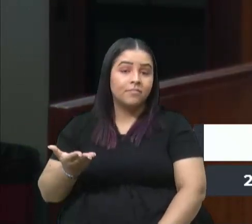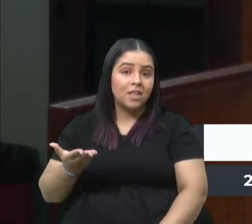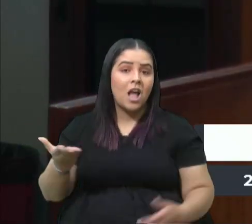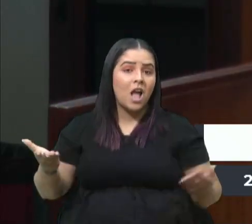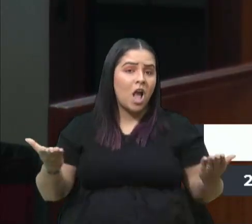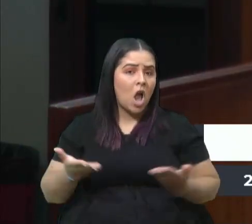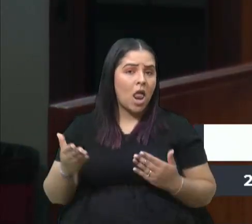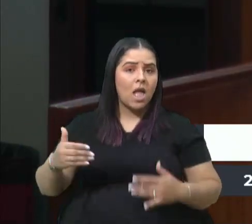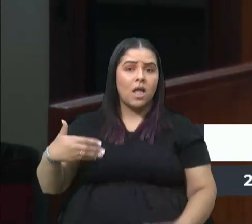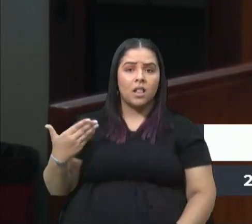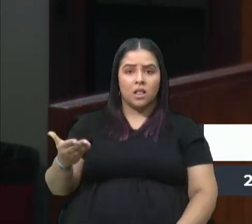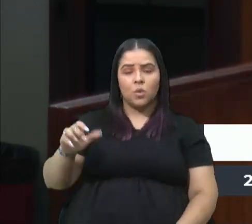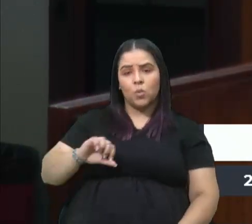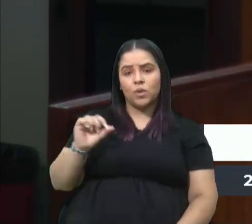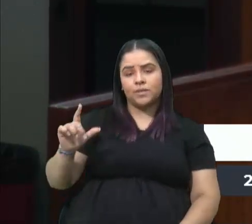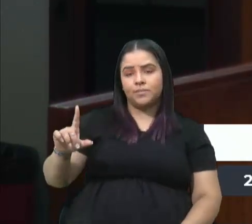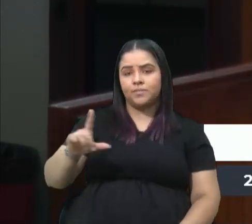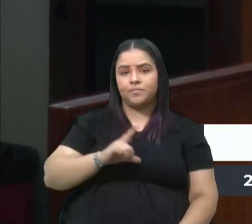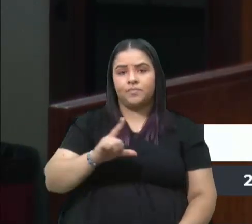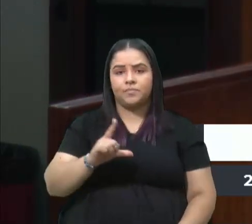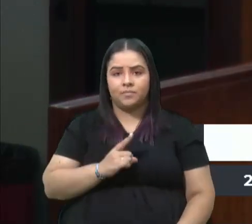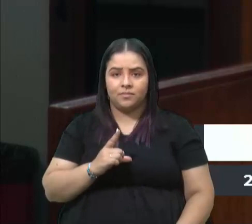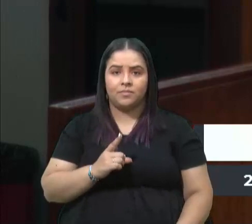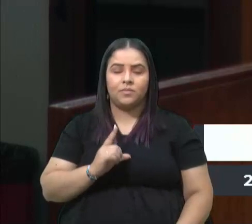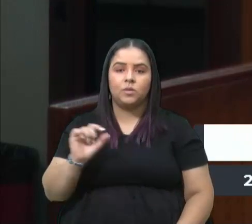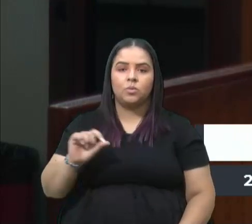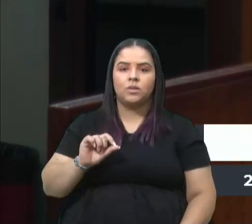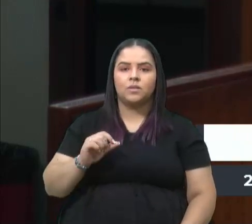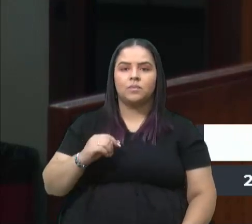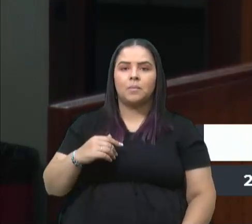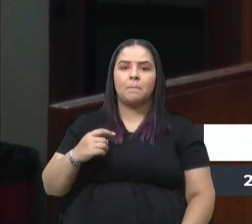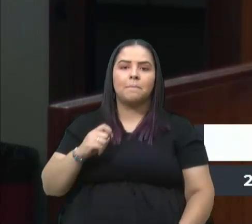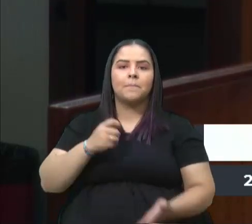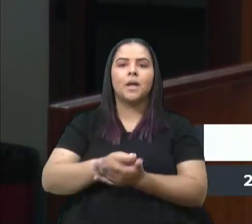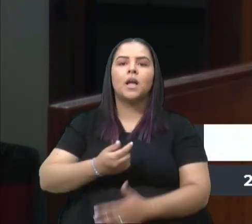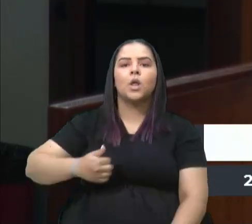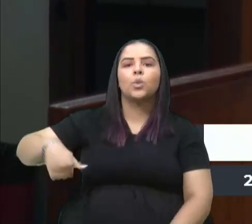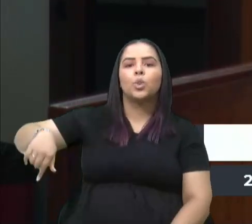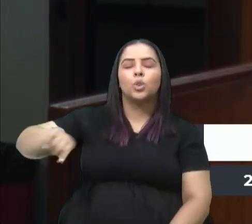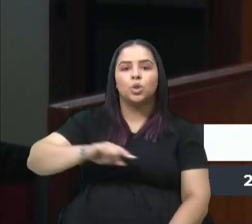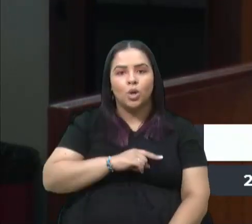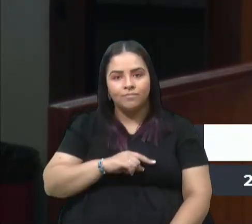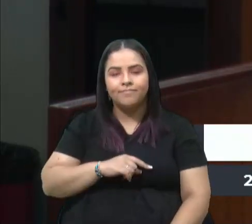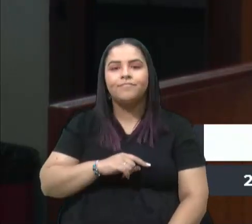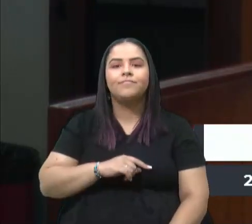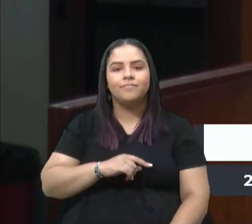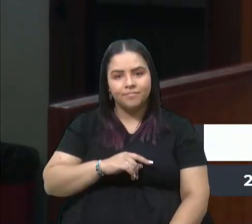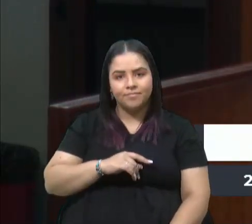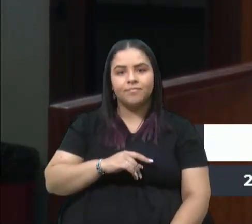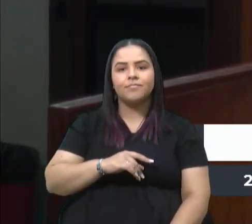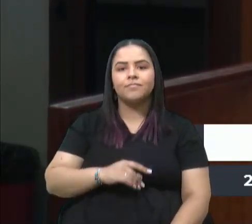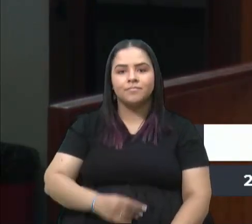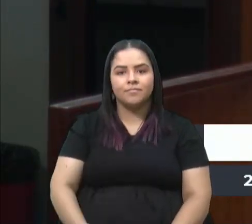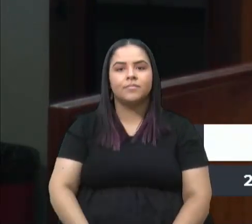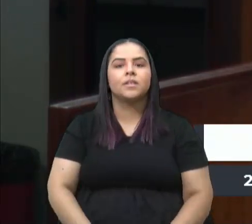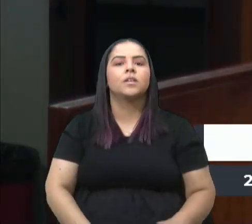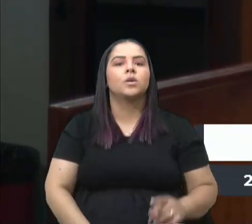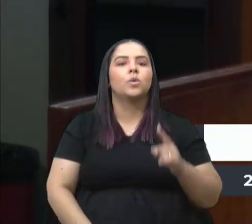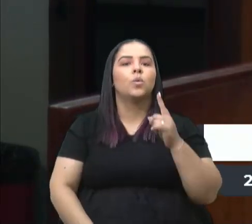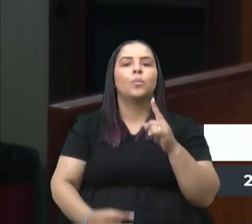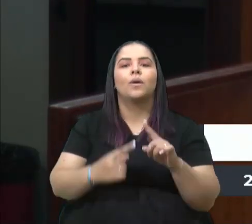né, nesta situação que infelizmente quem vai pagar vai ser nós, que nos ouçam pelo menos uma